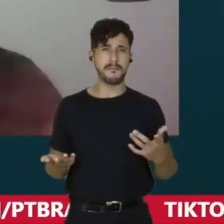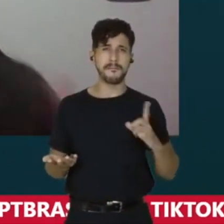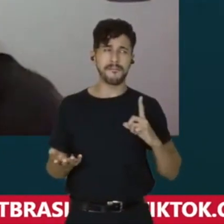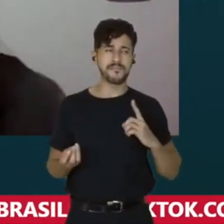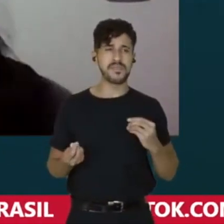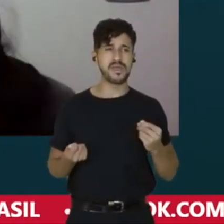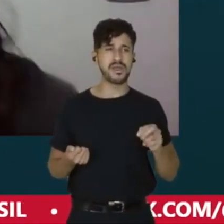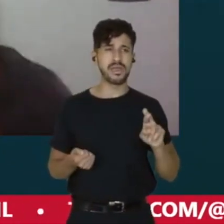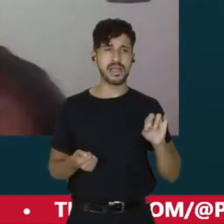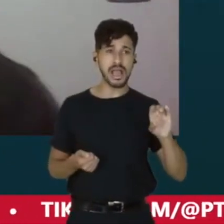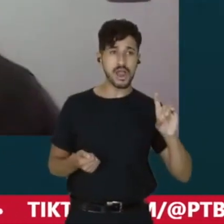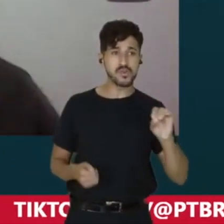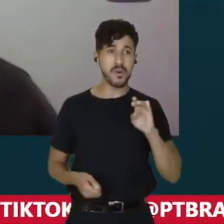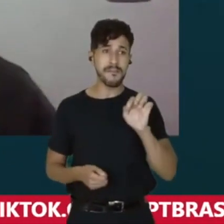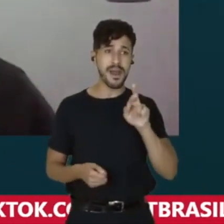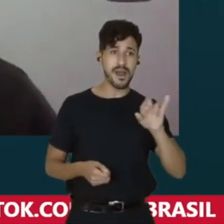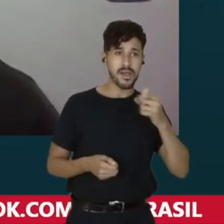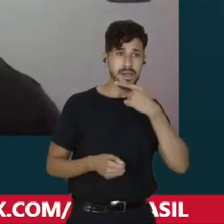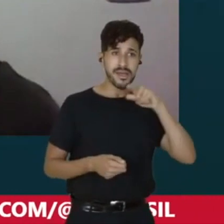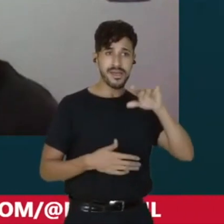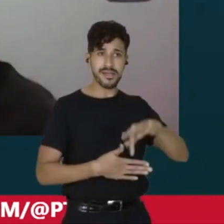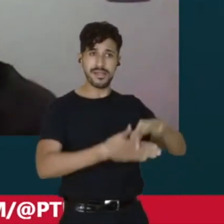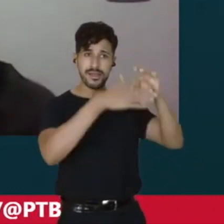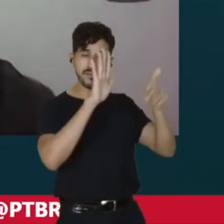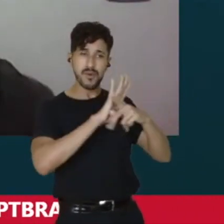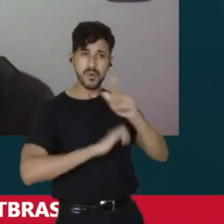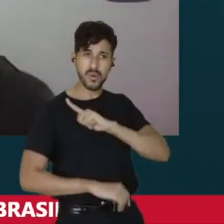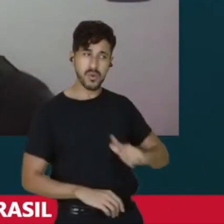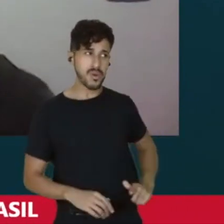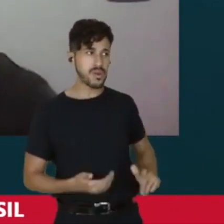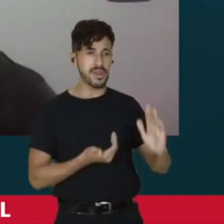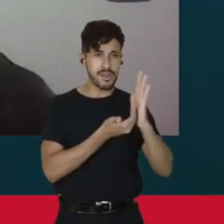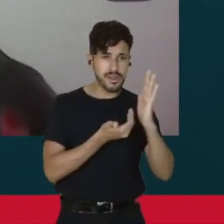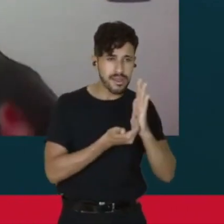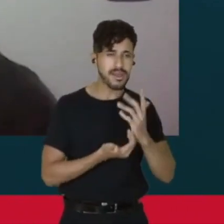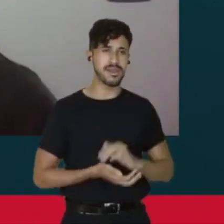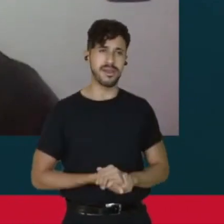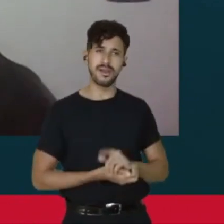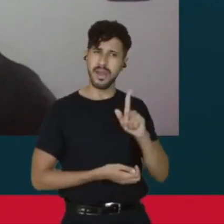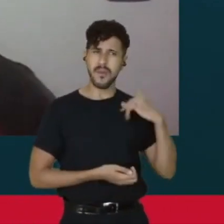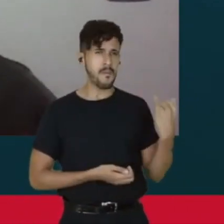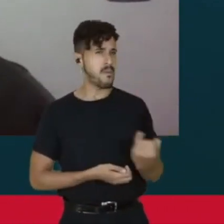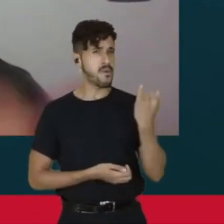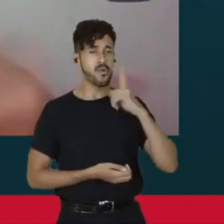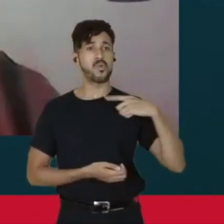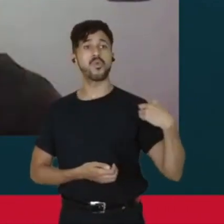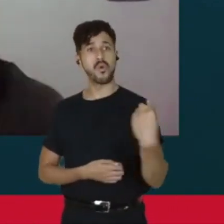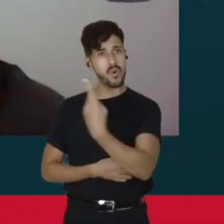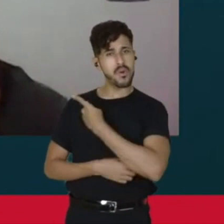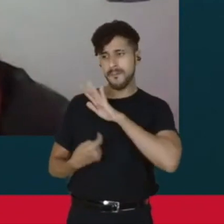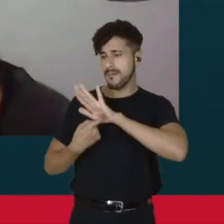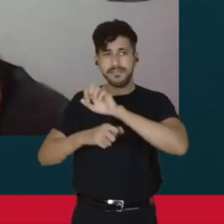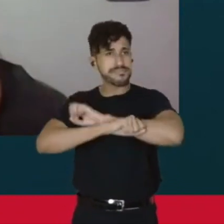o Ricardo Barros, que é o líder, né, do governo na Câmara. Né, então, é fundamental que a gente deixe